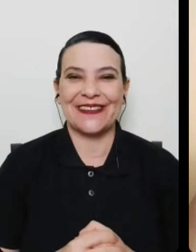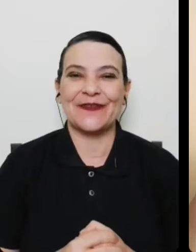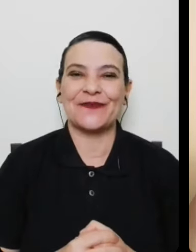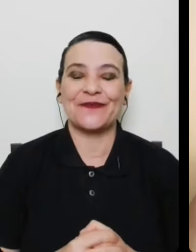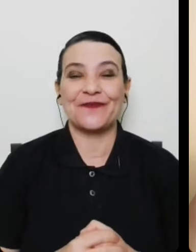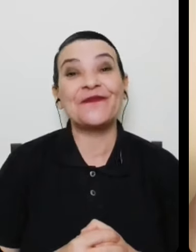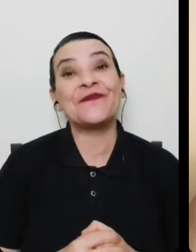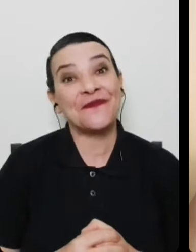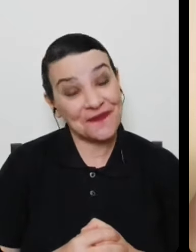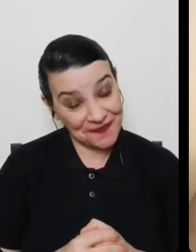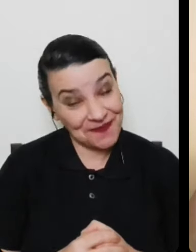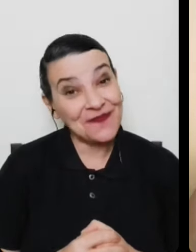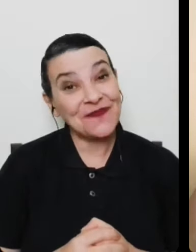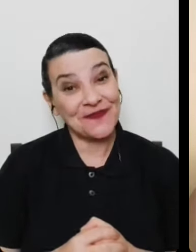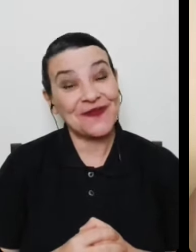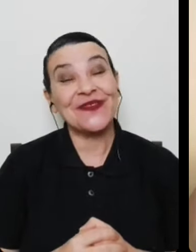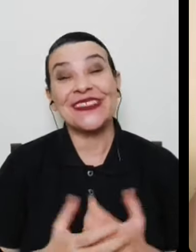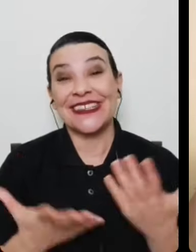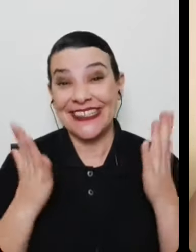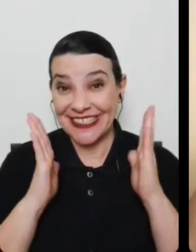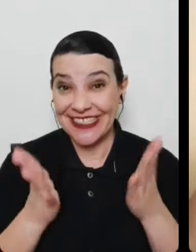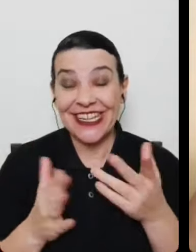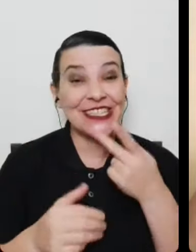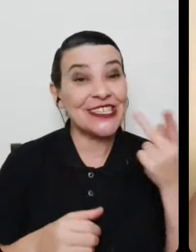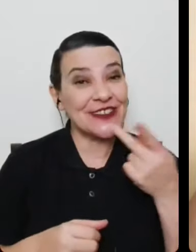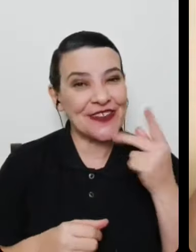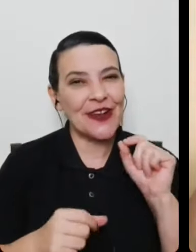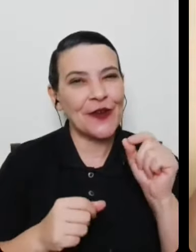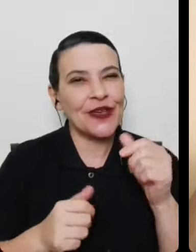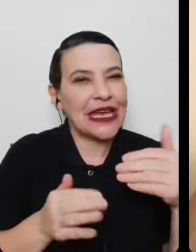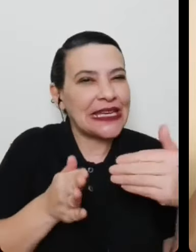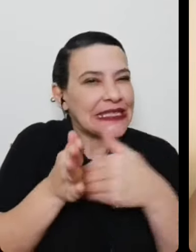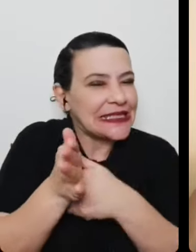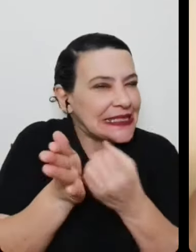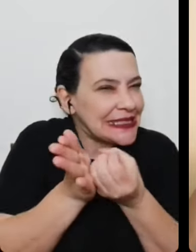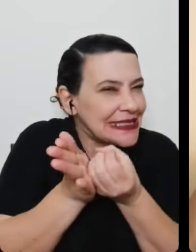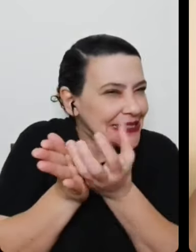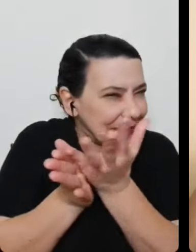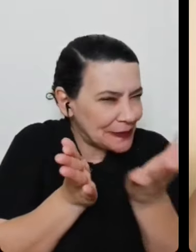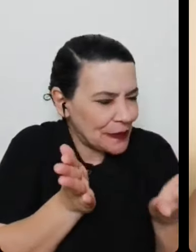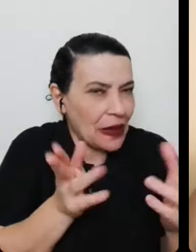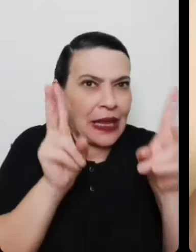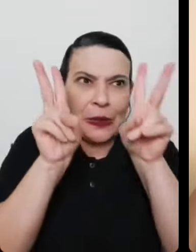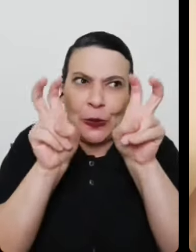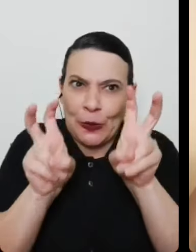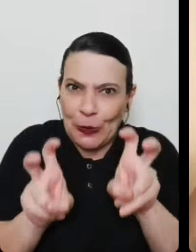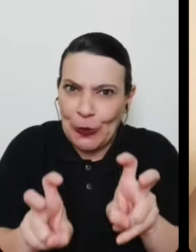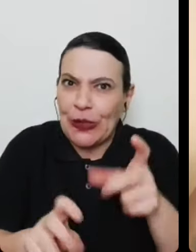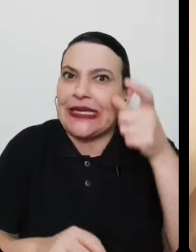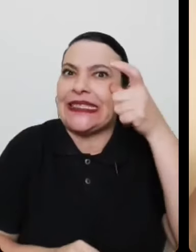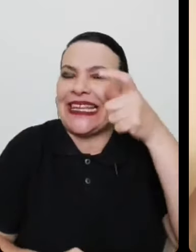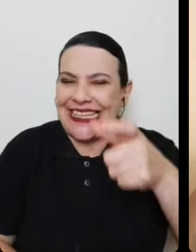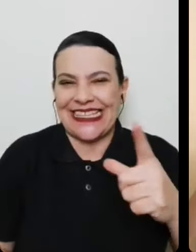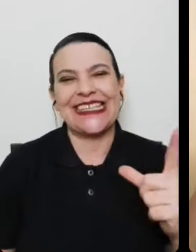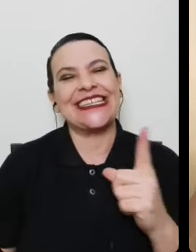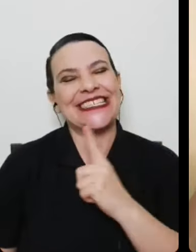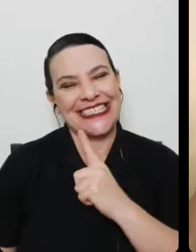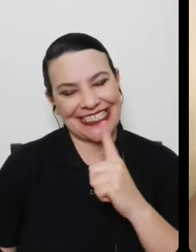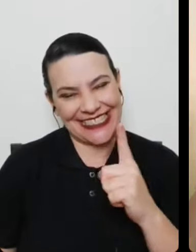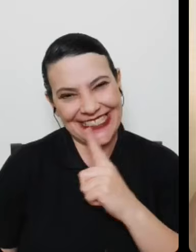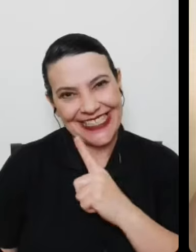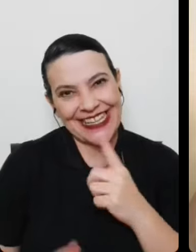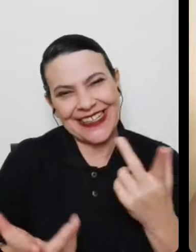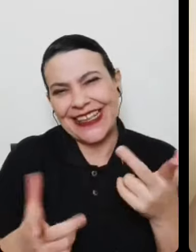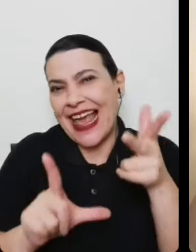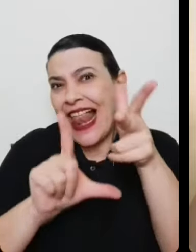Bom, é como a gente falou, né? A gente deu esse spoiler no começo, que tinha muito assunto interessante, não ia dar para uma